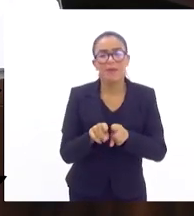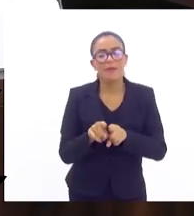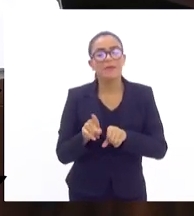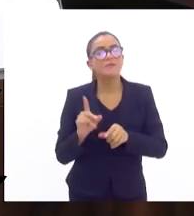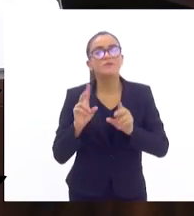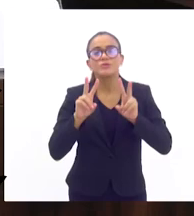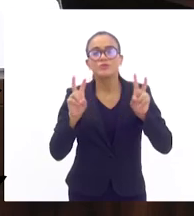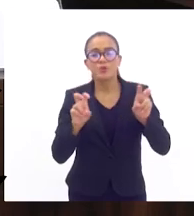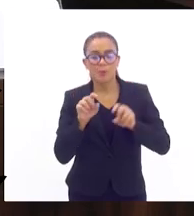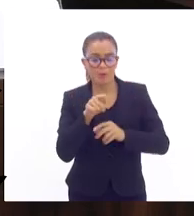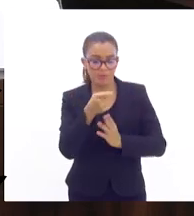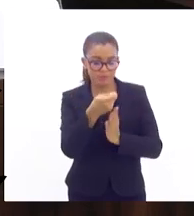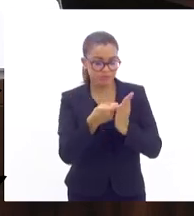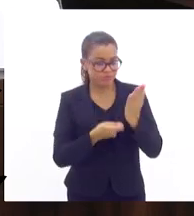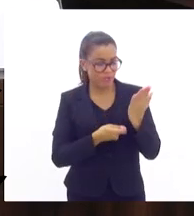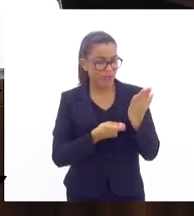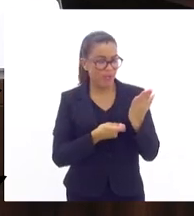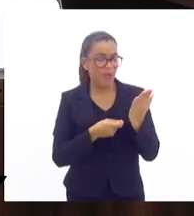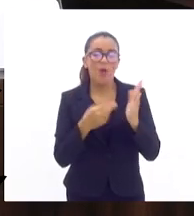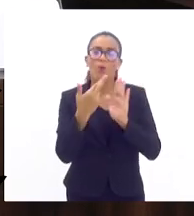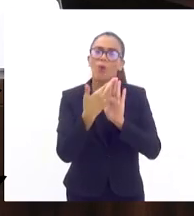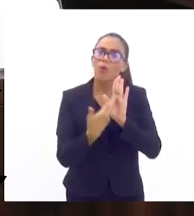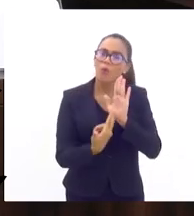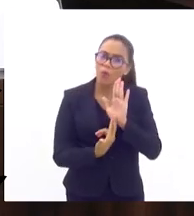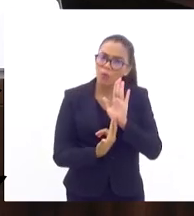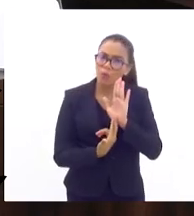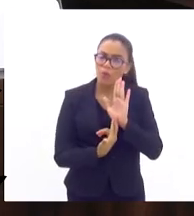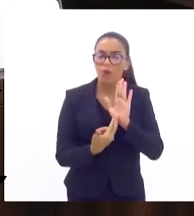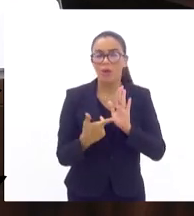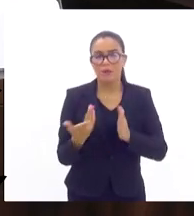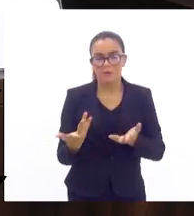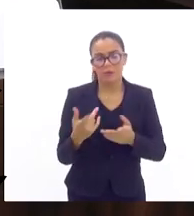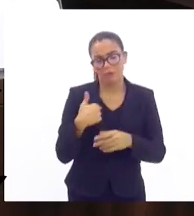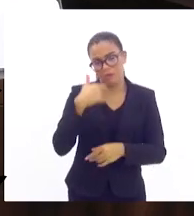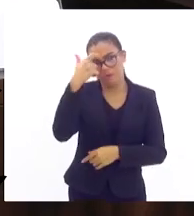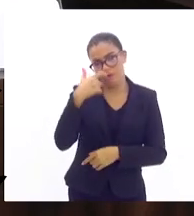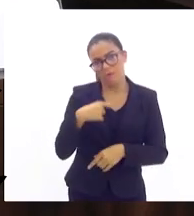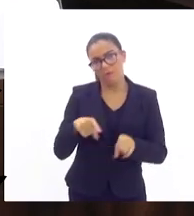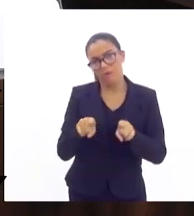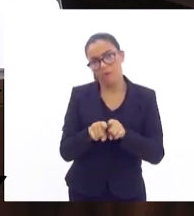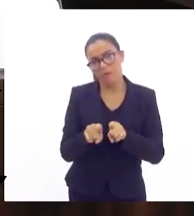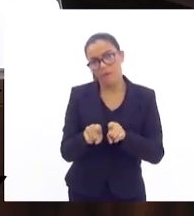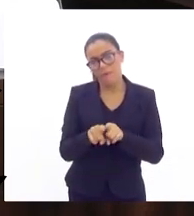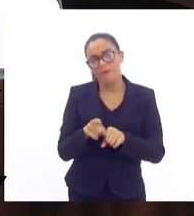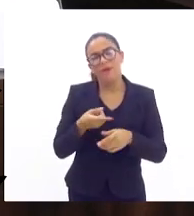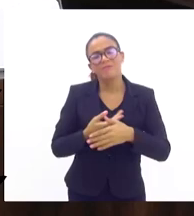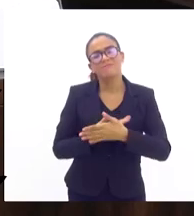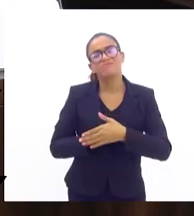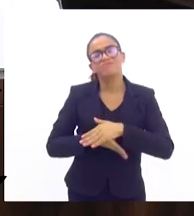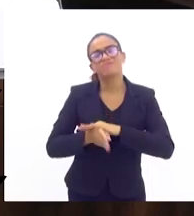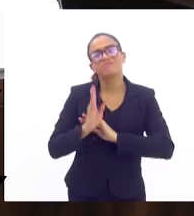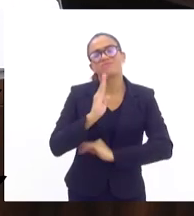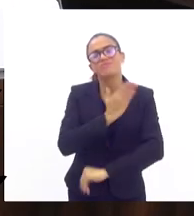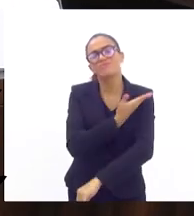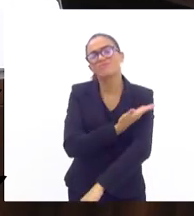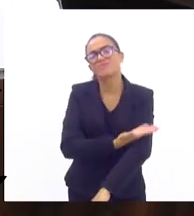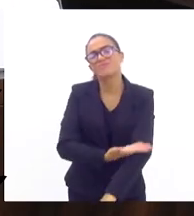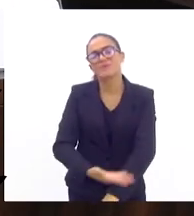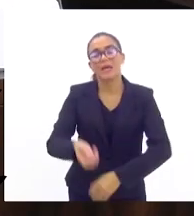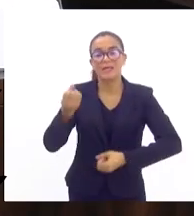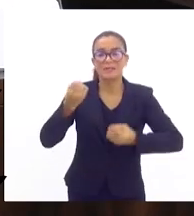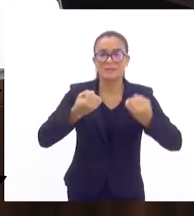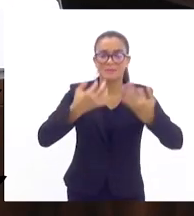que foi escrito, do que foi a regra. Então, eu costumo, inclusive, estou acostumado já a falar e tentar explicar essa